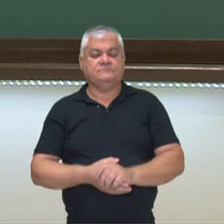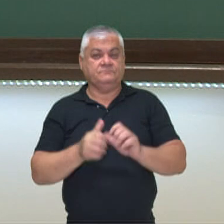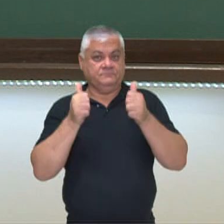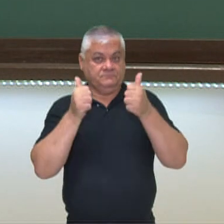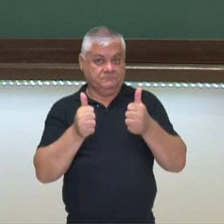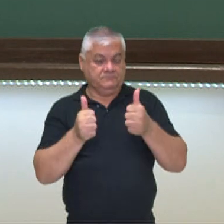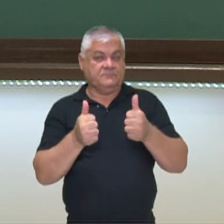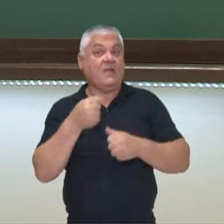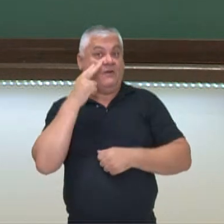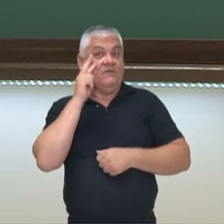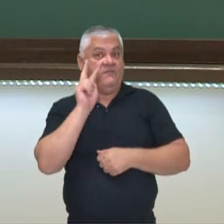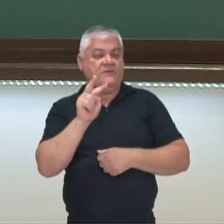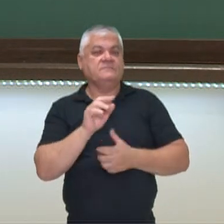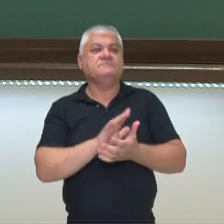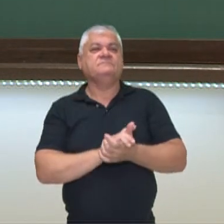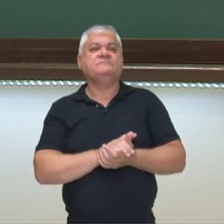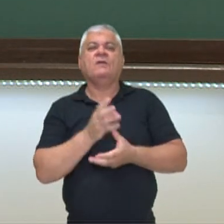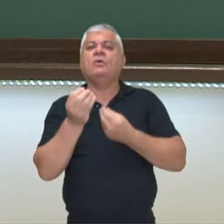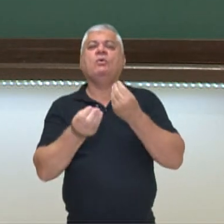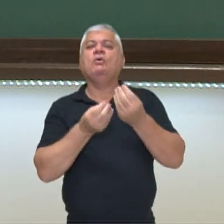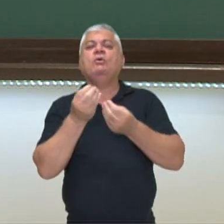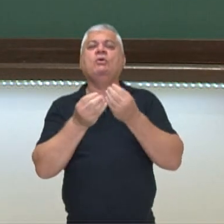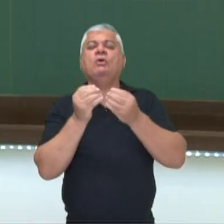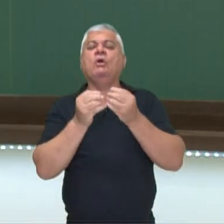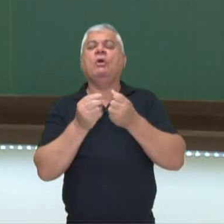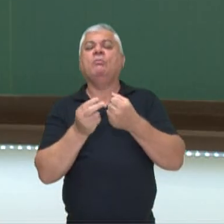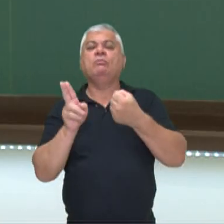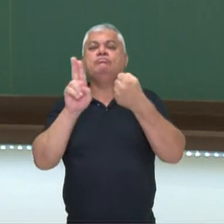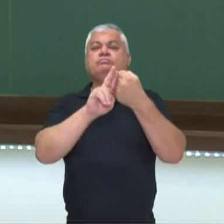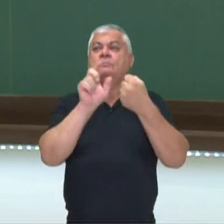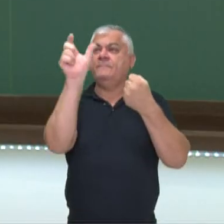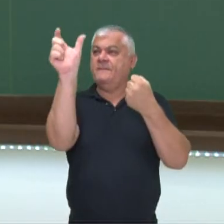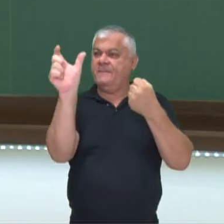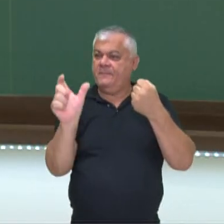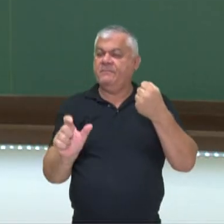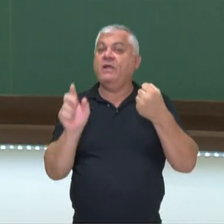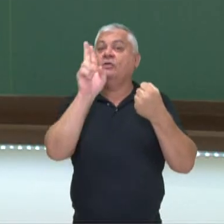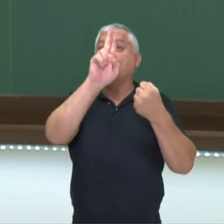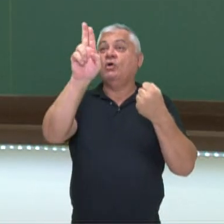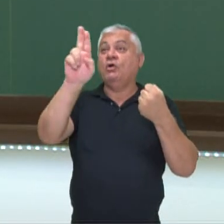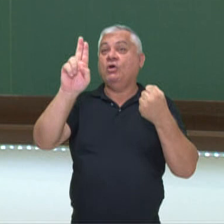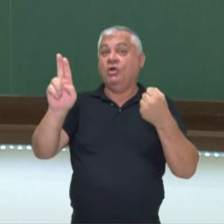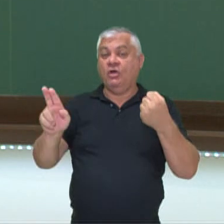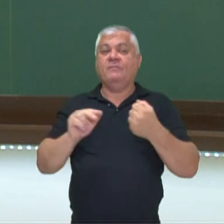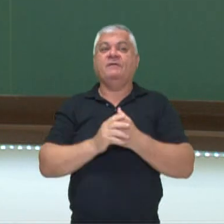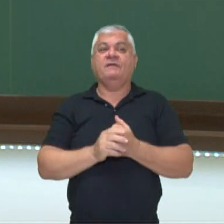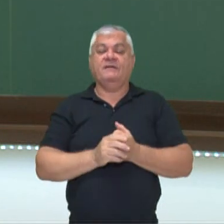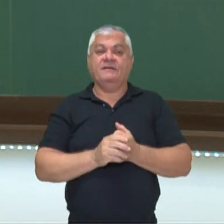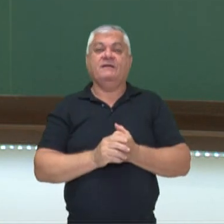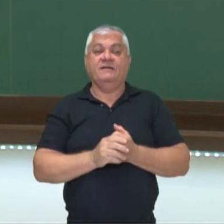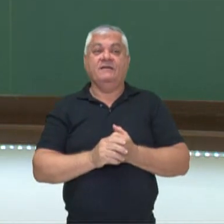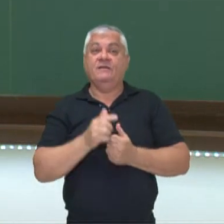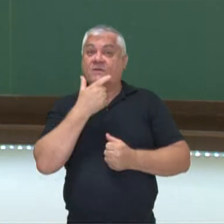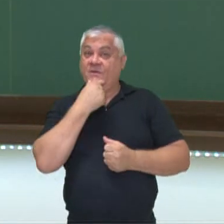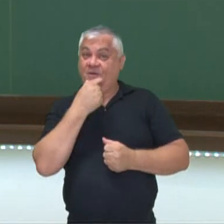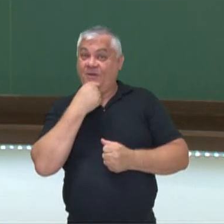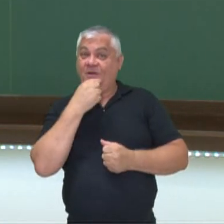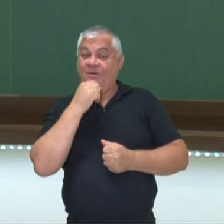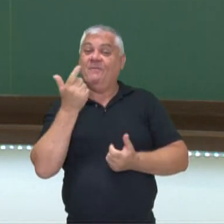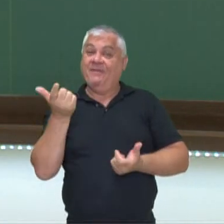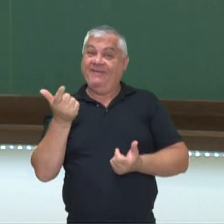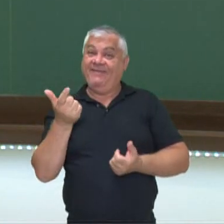A ver, entonces. Como que ficou, então, pessoal? Letra A, ele, eu vou substituir pelo sujeito Alonso.